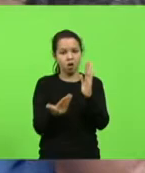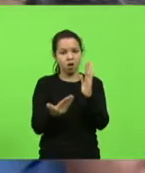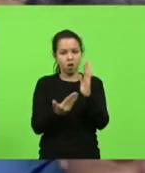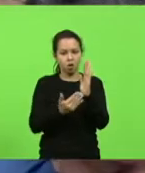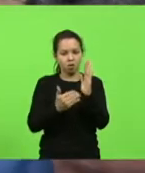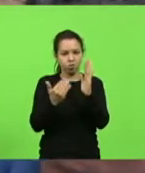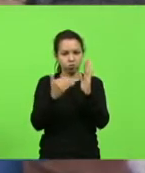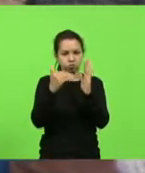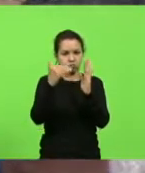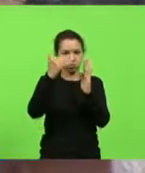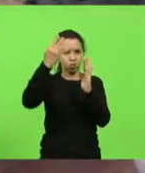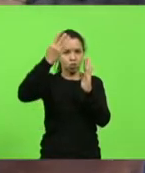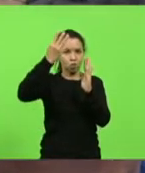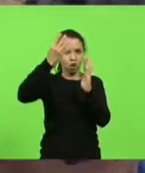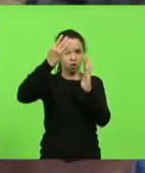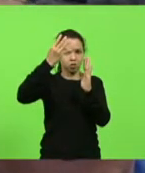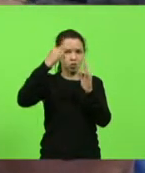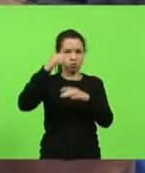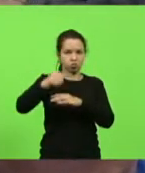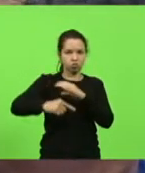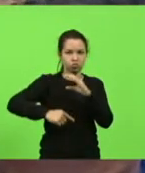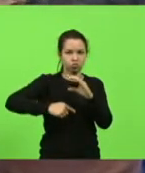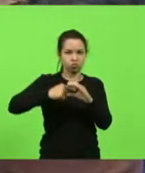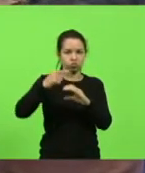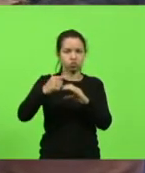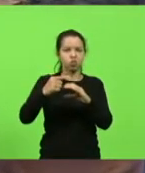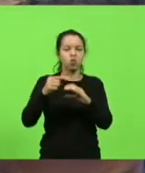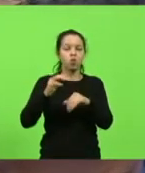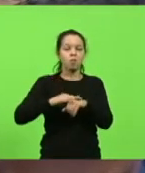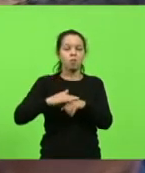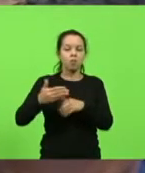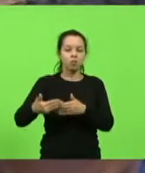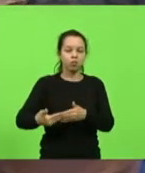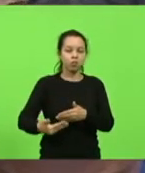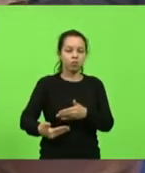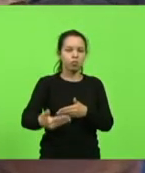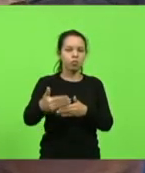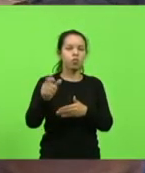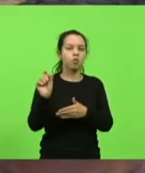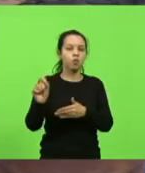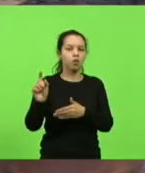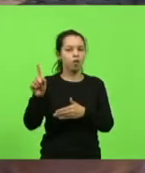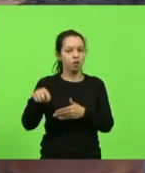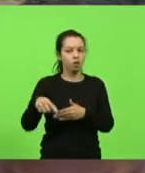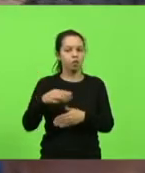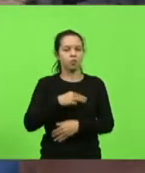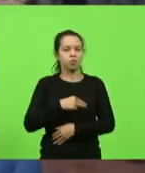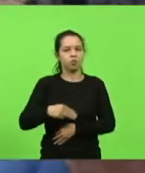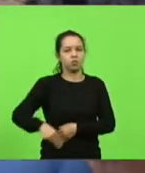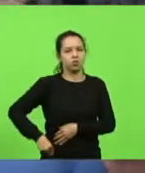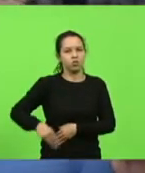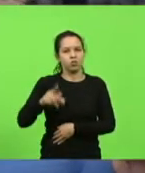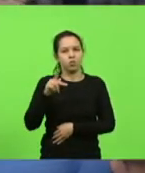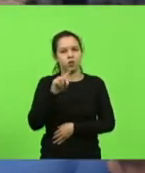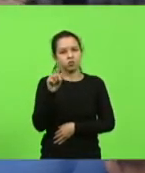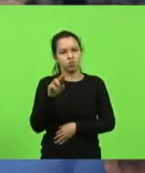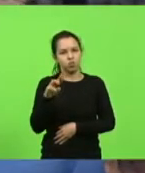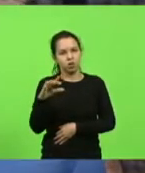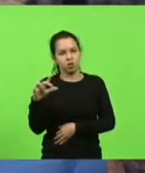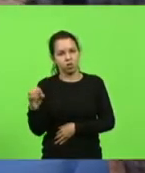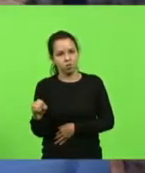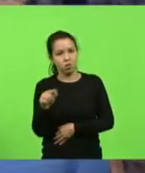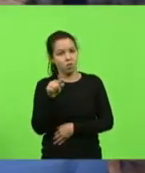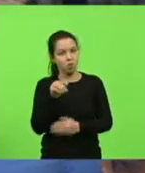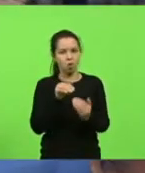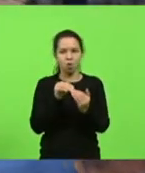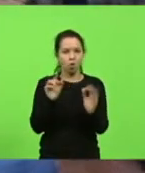no mundo, e quem deu início a esse processo foi o ministro Pazuello. Se não concorda, vota não, como a